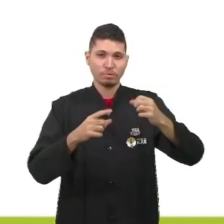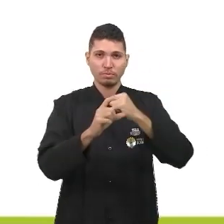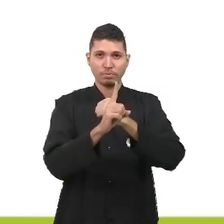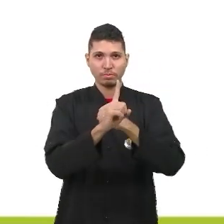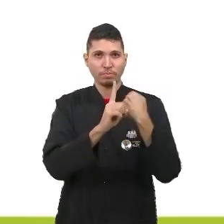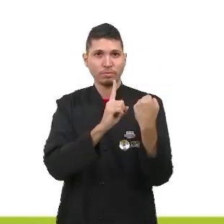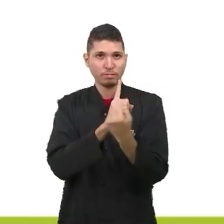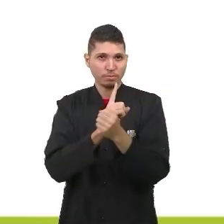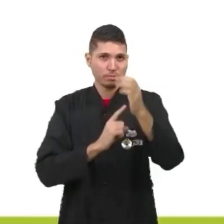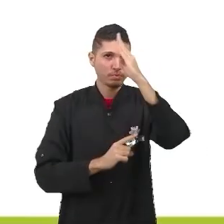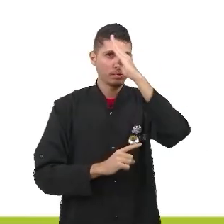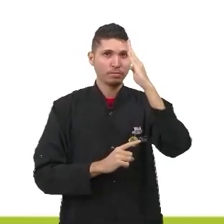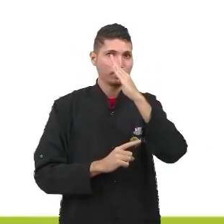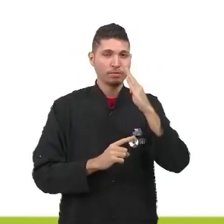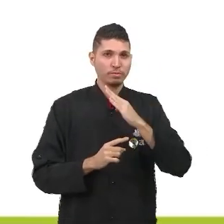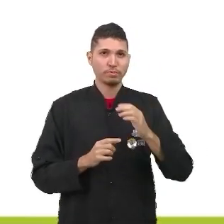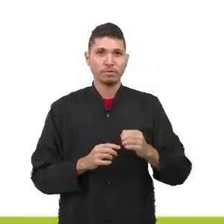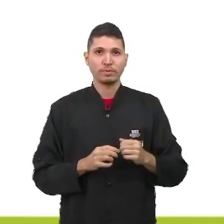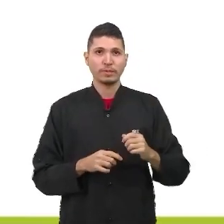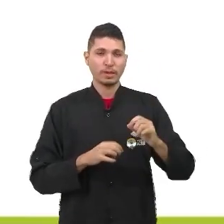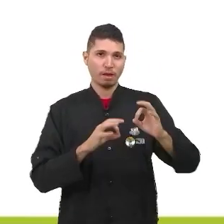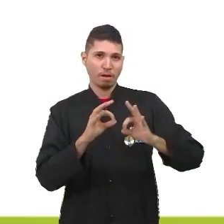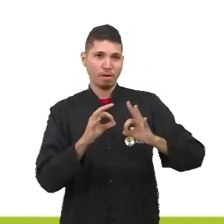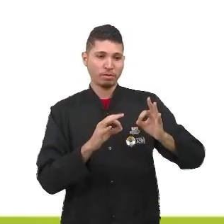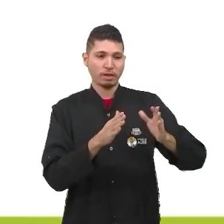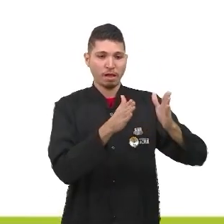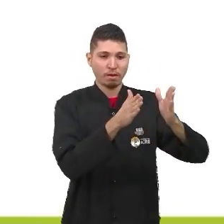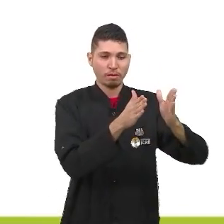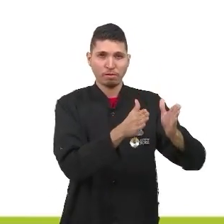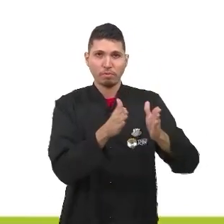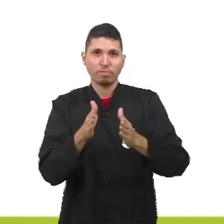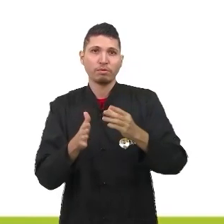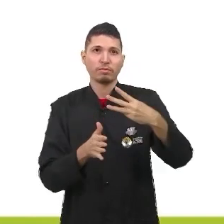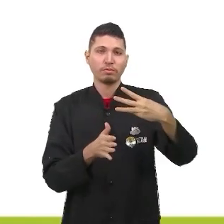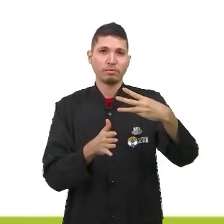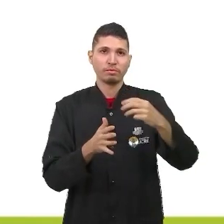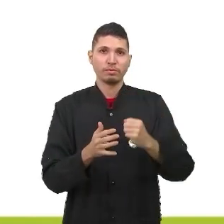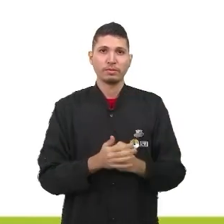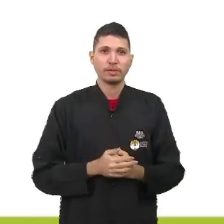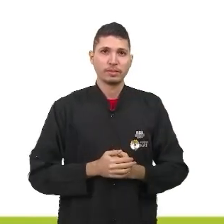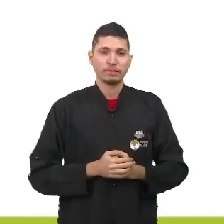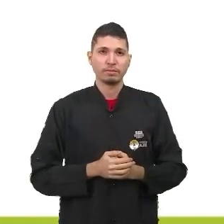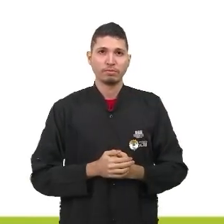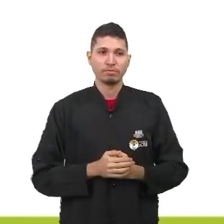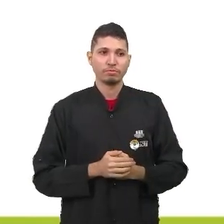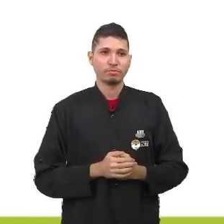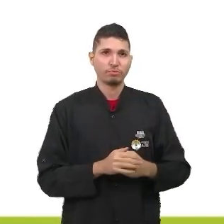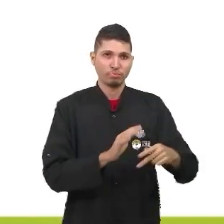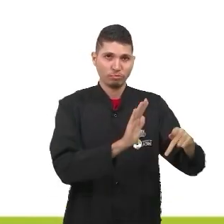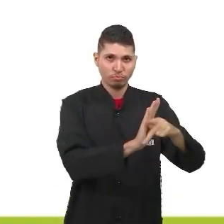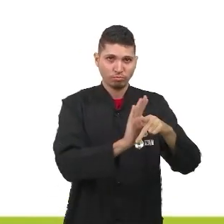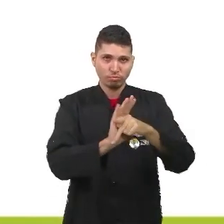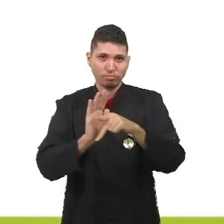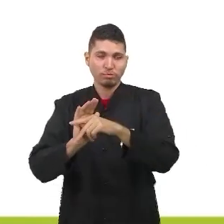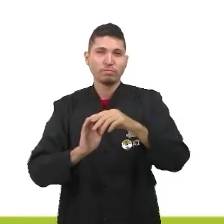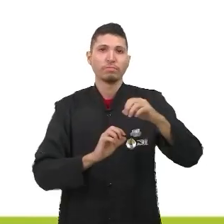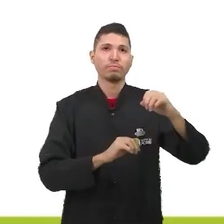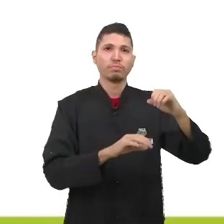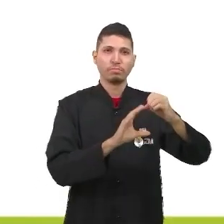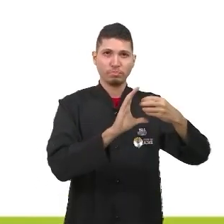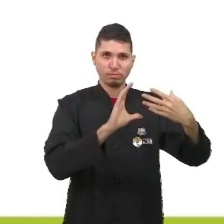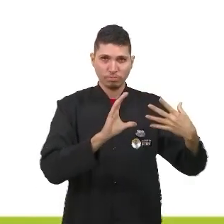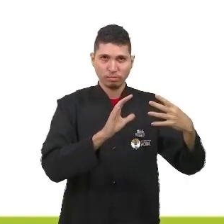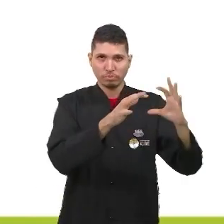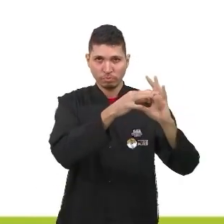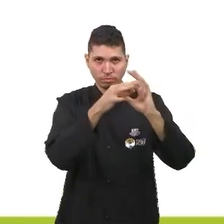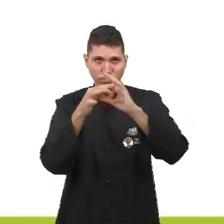amplo. No Brasil, ele foi dividido em 3 fases, onde cada uma apresenta suas singularidades segundo o contexto